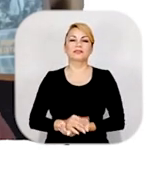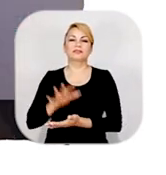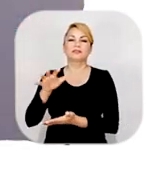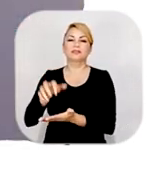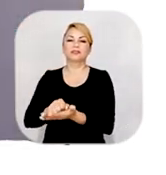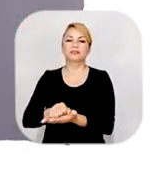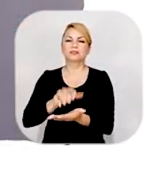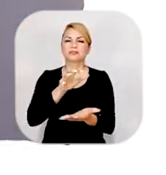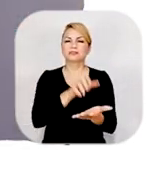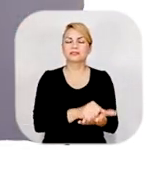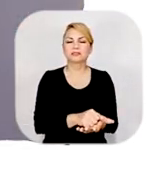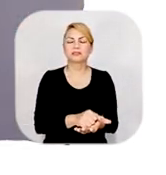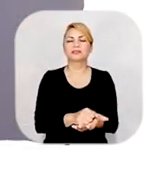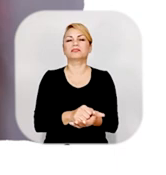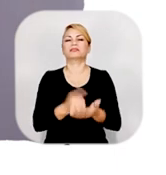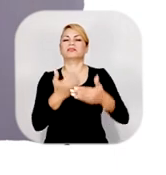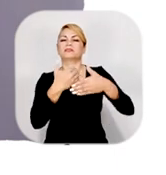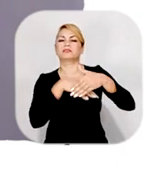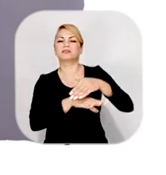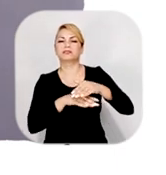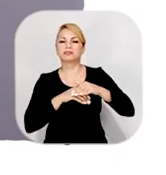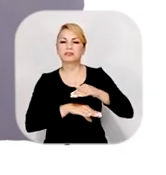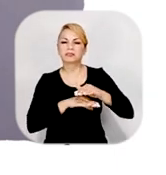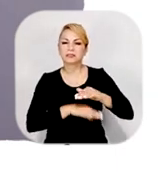catalogado, arquivado. Isso aí é quase